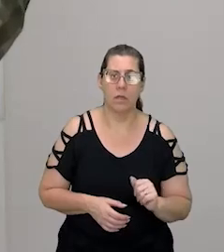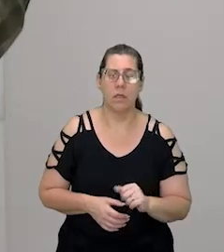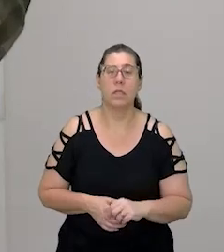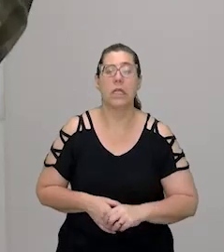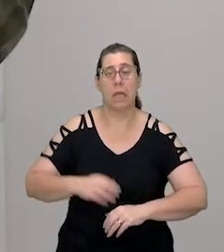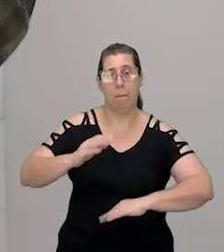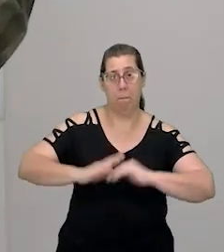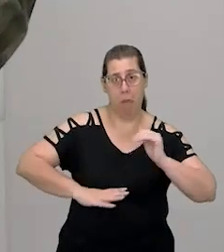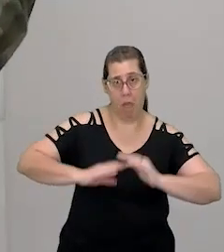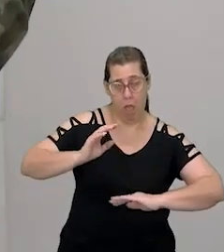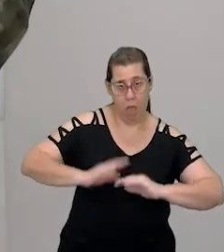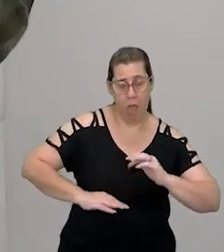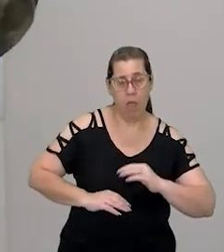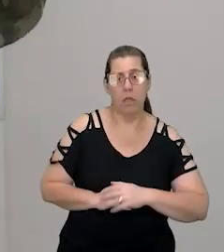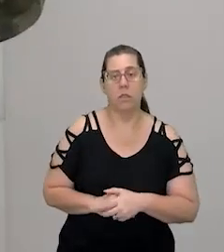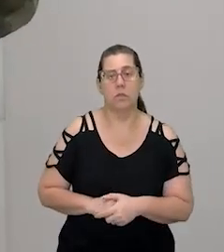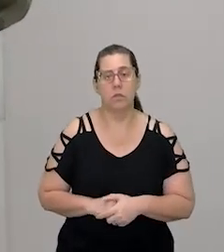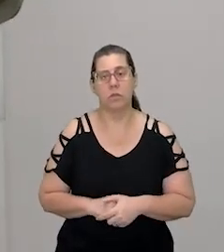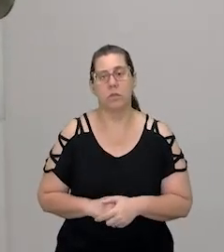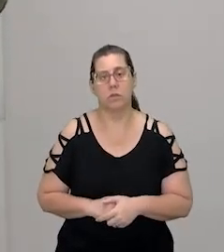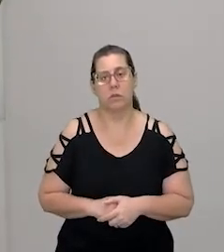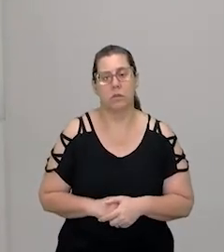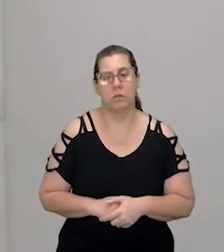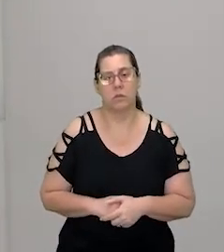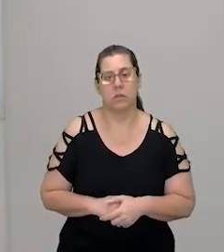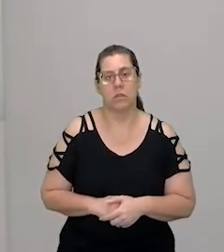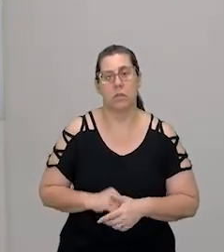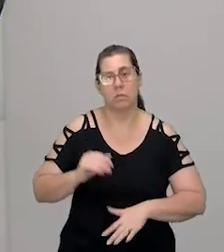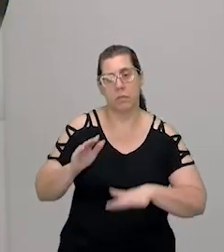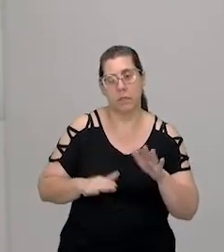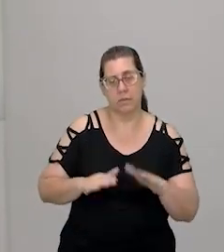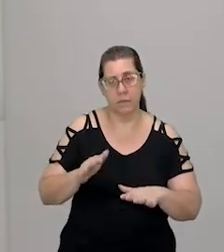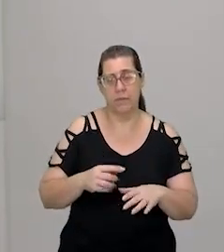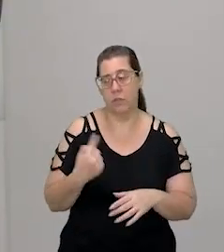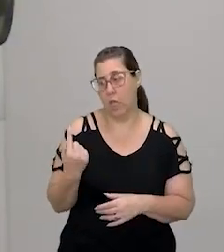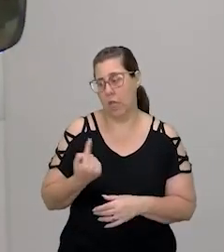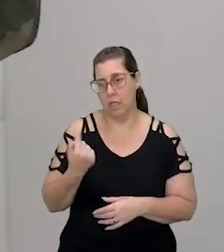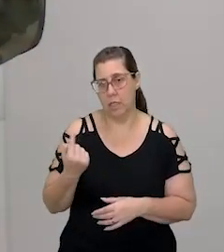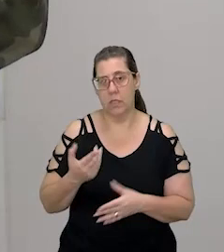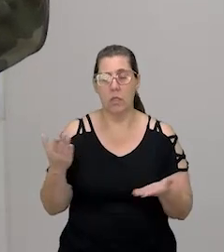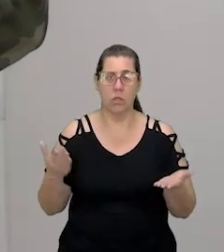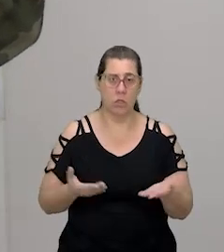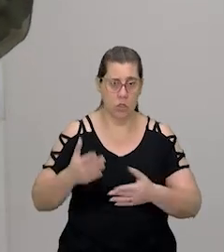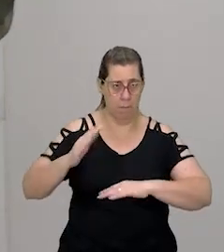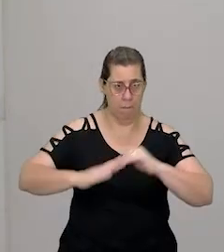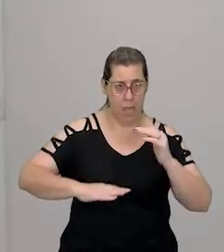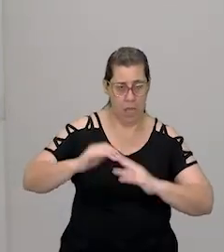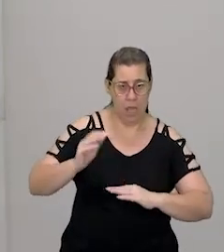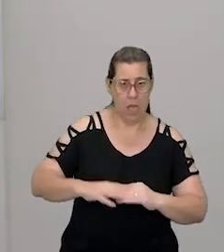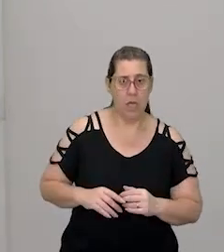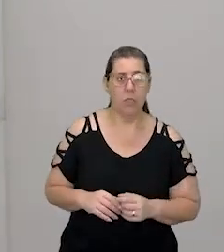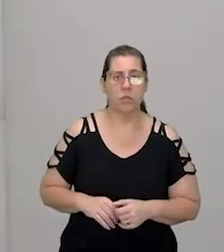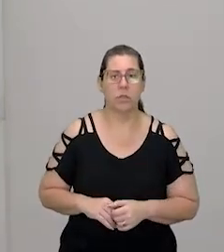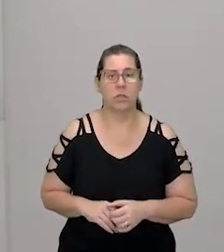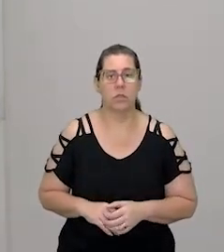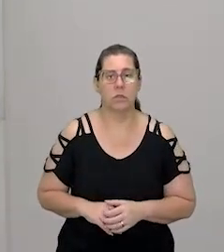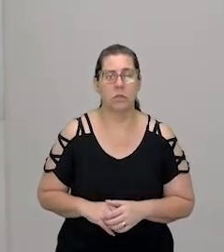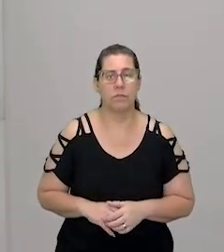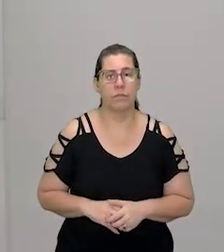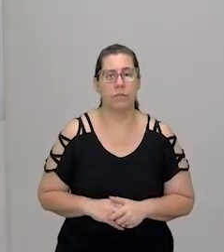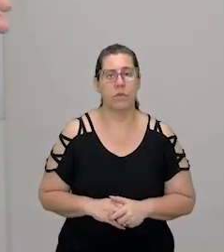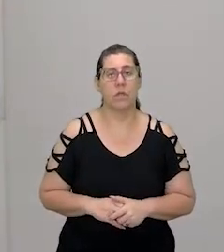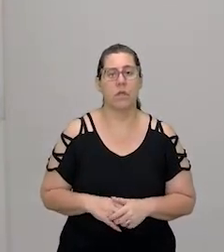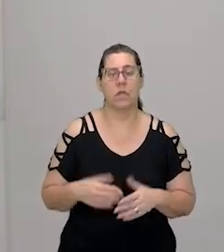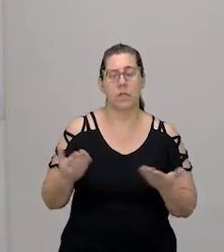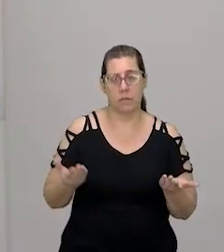prático, certo. Né? Porque geralmente você faz o catar sozinho e tem o catar prático que a gente vai fazer hoje aqui também. Certo. Né? Então aqui, aí se você ele